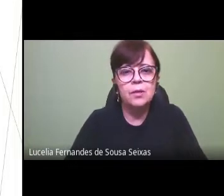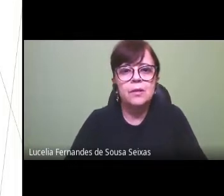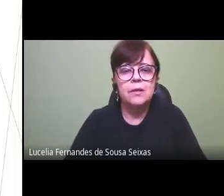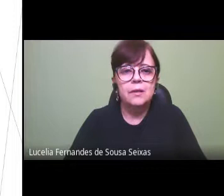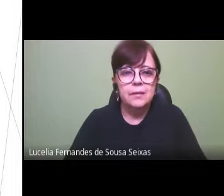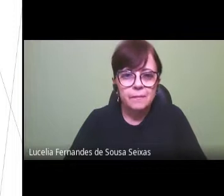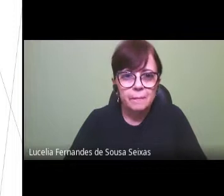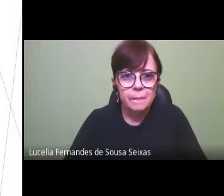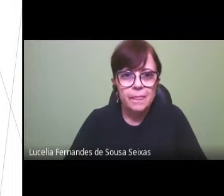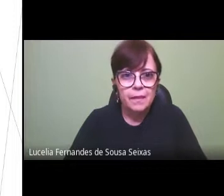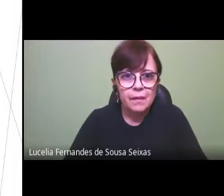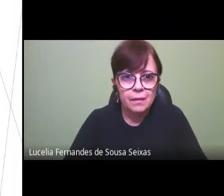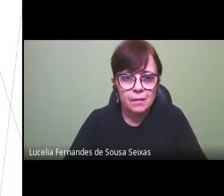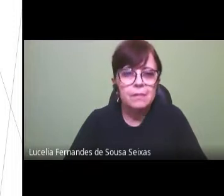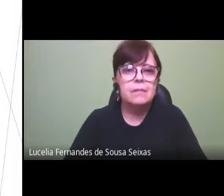contrário.